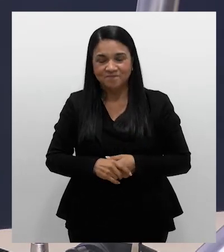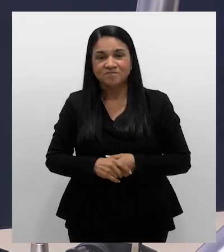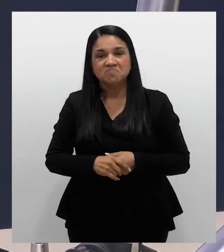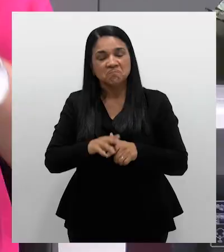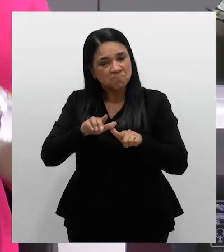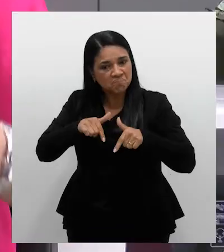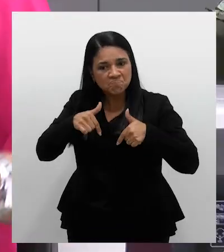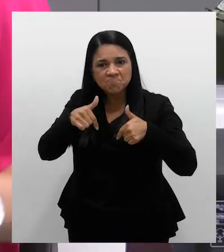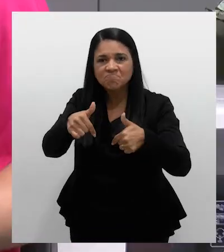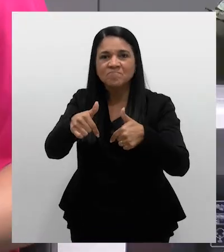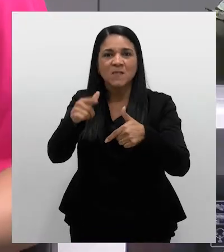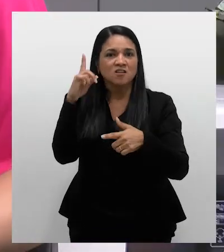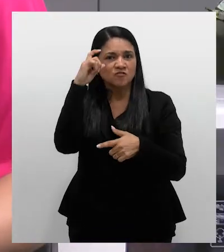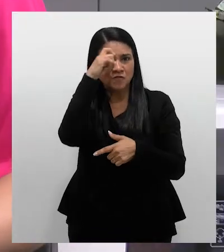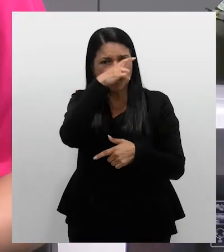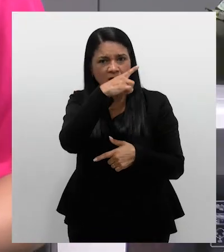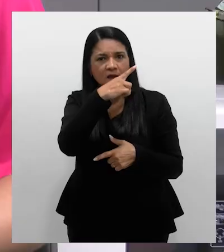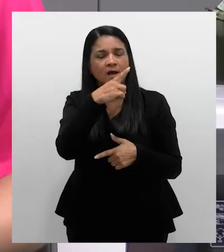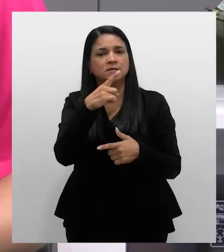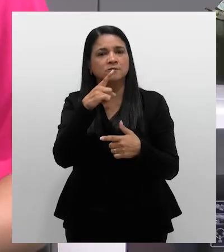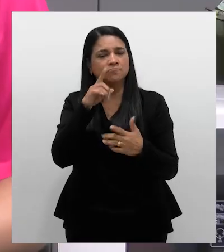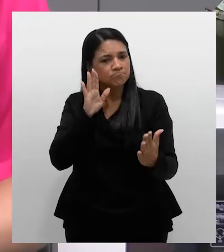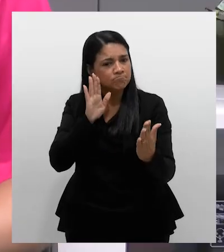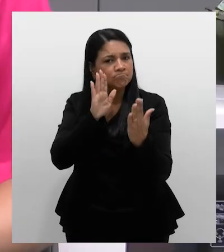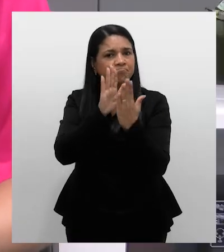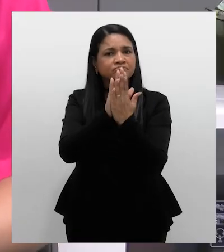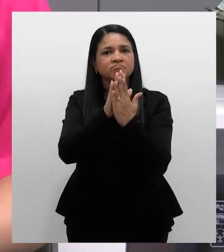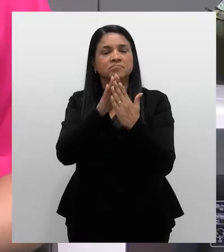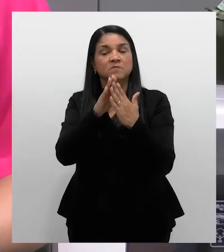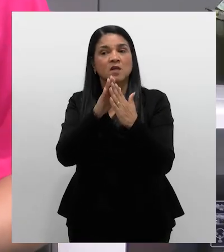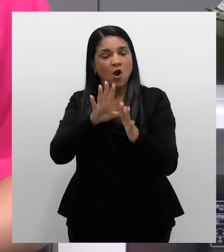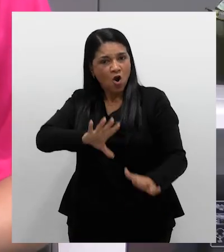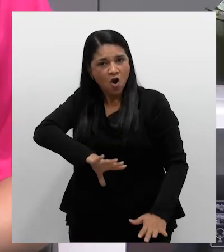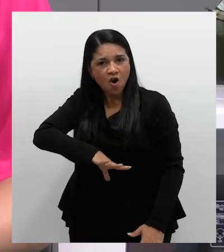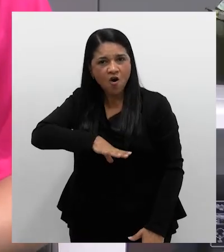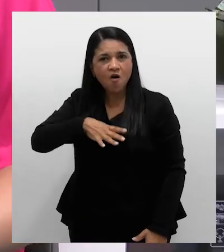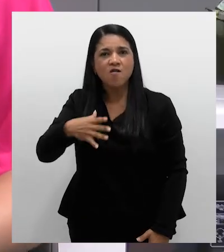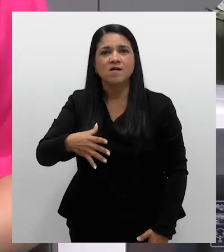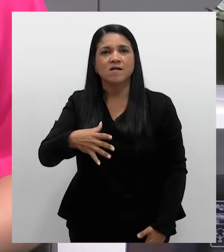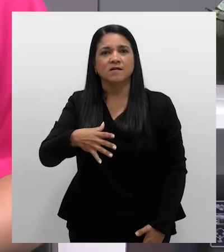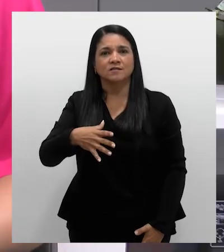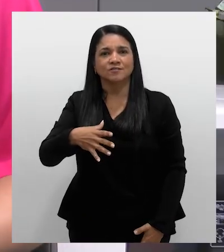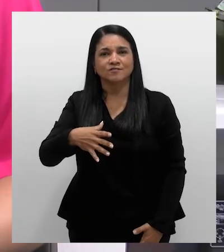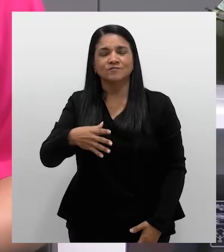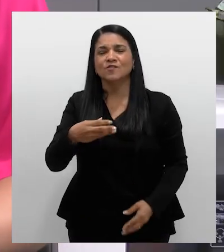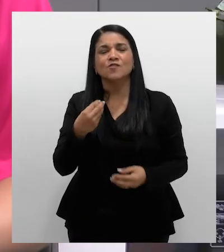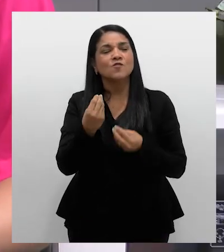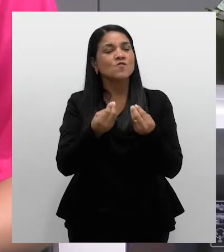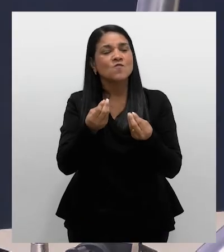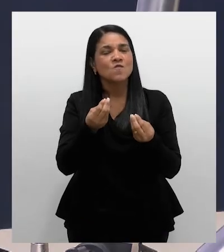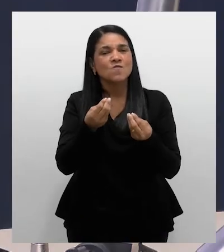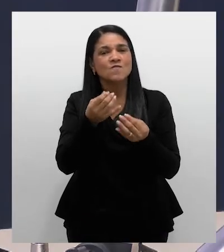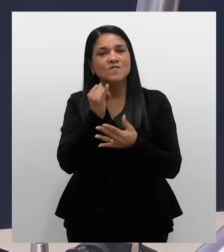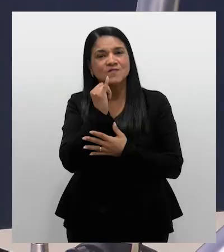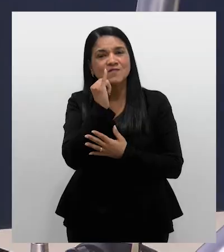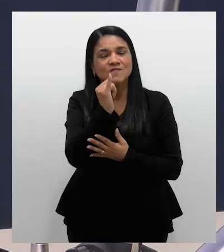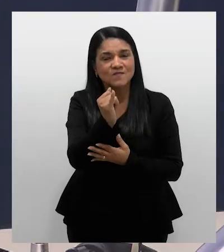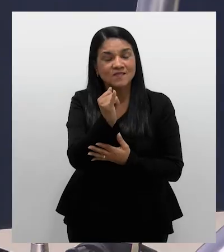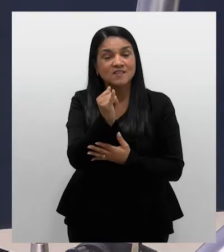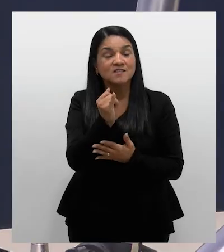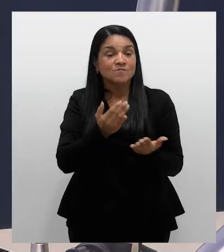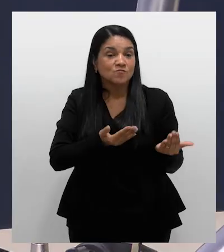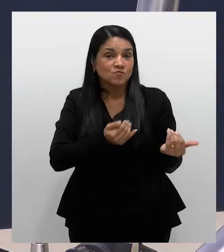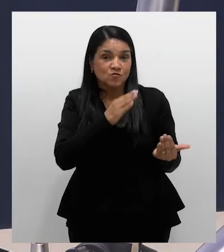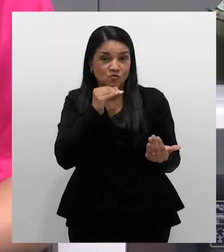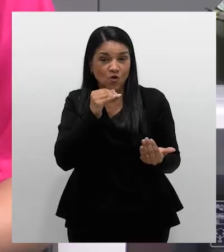bom. Encarar, né, todas essas dificuldades de frente. Sim. E a coragem também, né? Como é que você